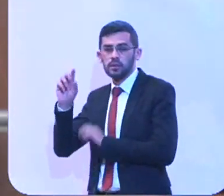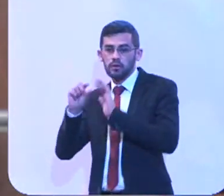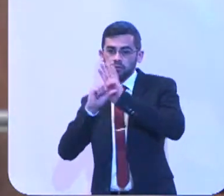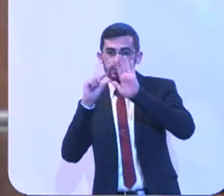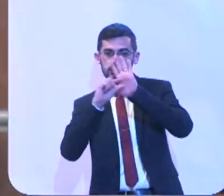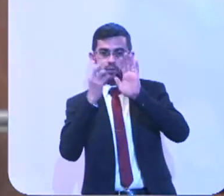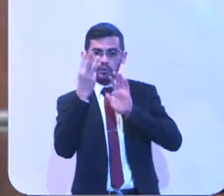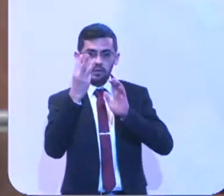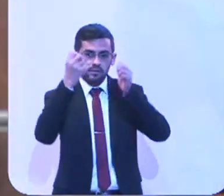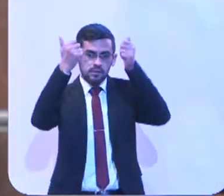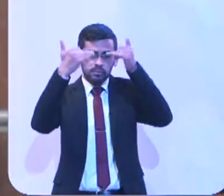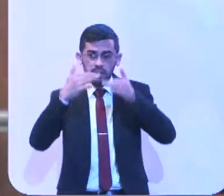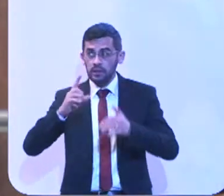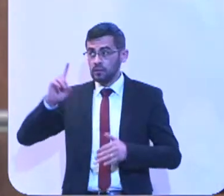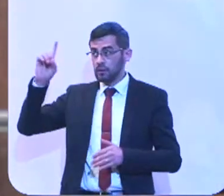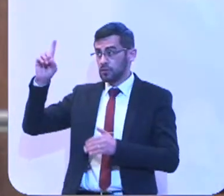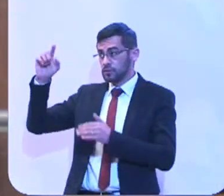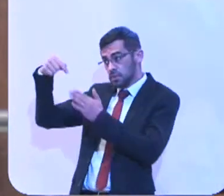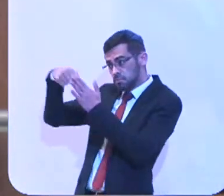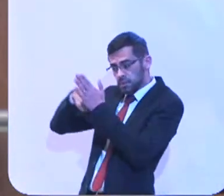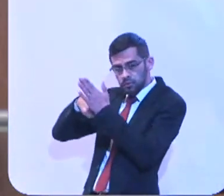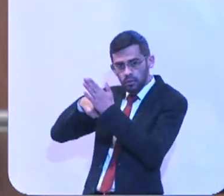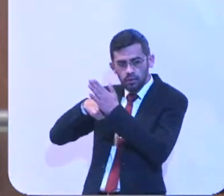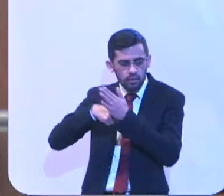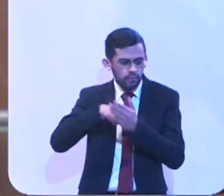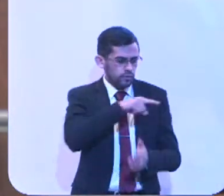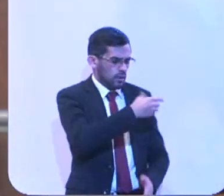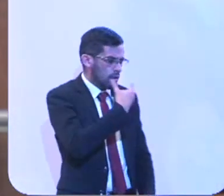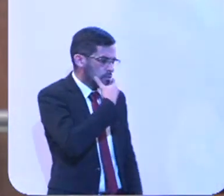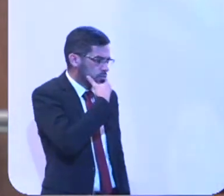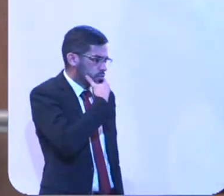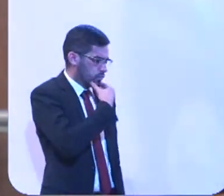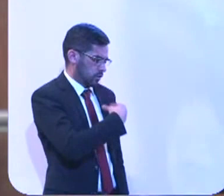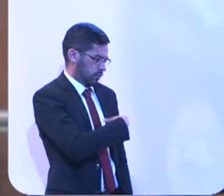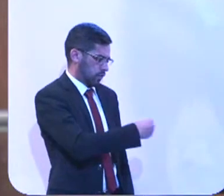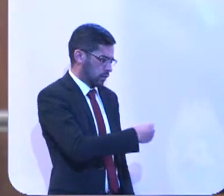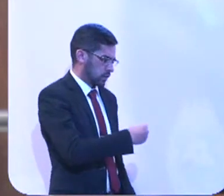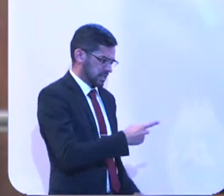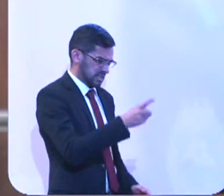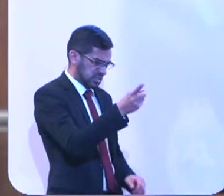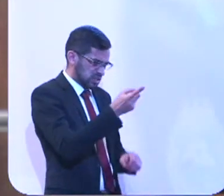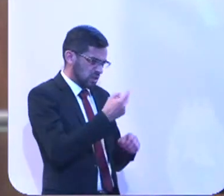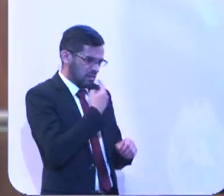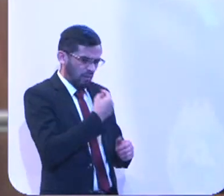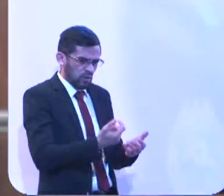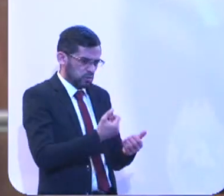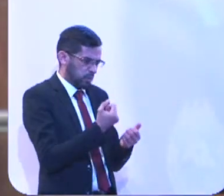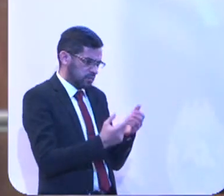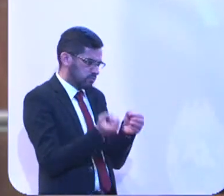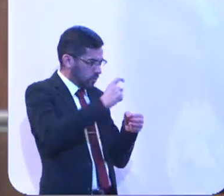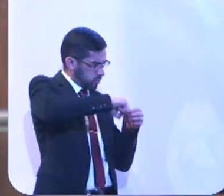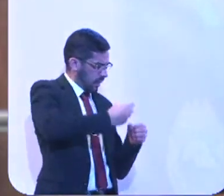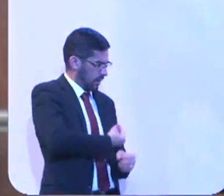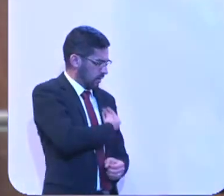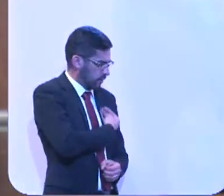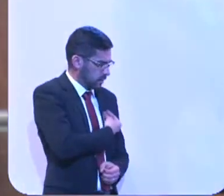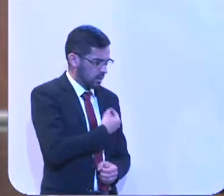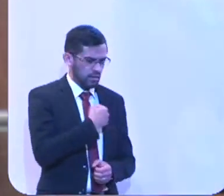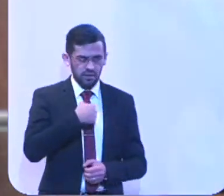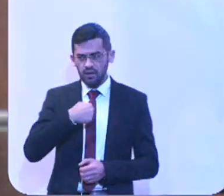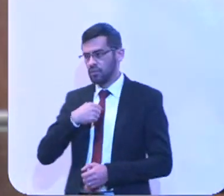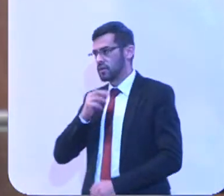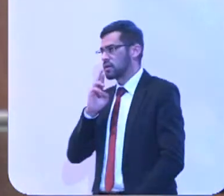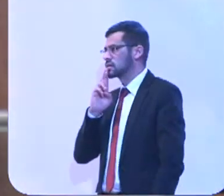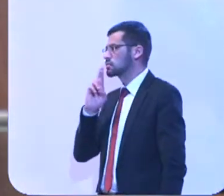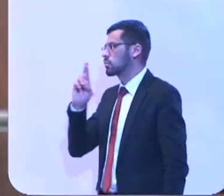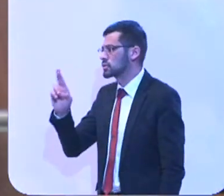versículo 3 diz: e ele me perguntou: filho do homem, esses ossos poderão tornar a viver? Eu